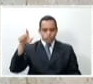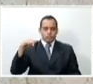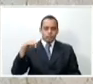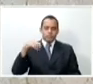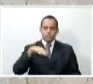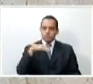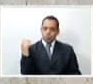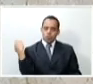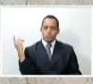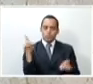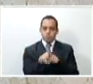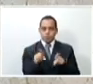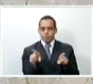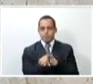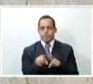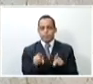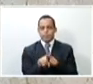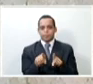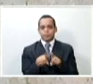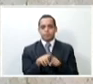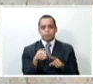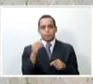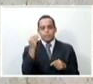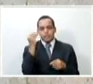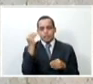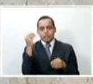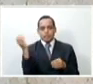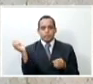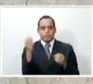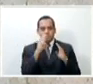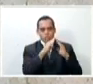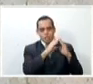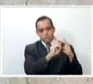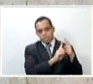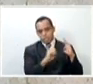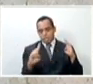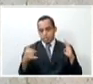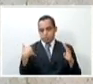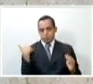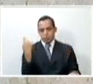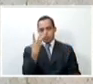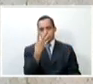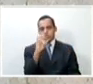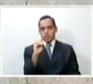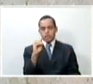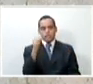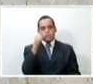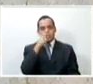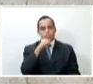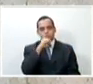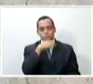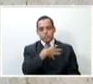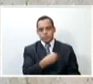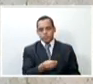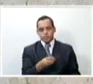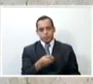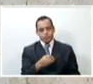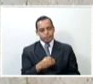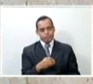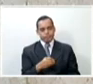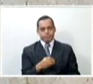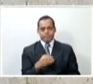morto também quando estava saindo para trabalhar, estava saindo de casa, 40 anos, deixou esposa e filhos. Cabo Adilson Lopes,